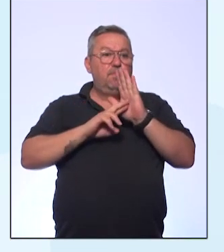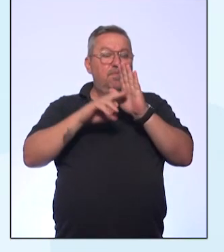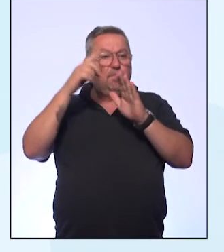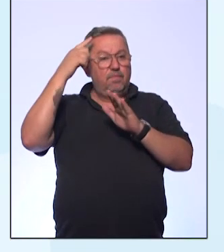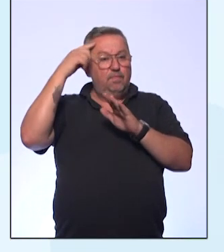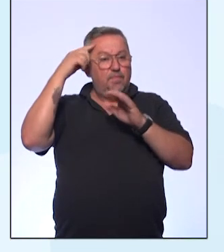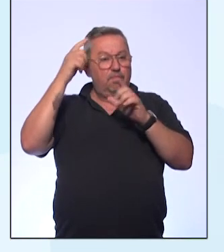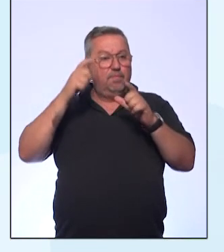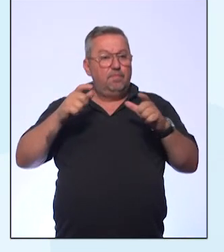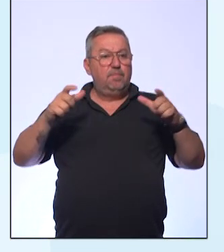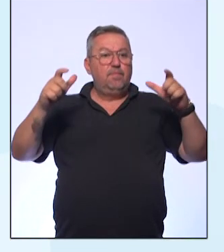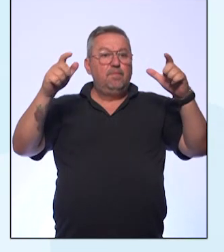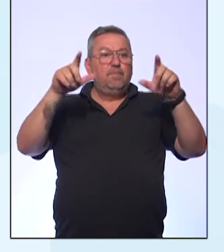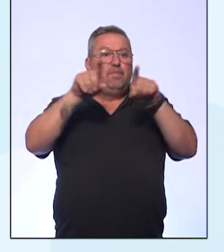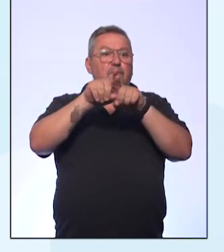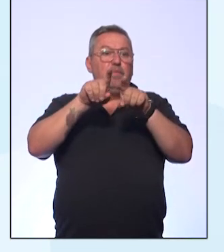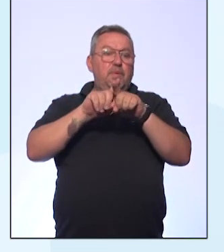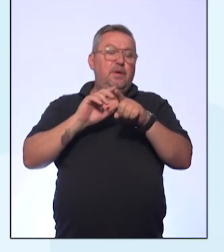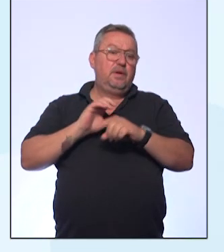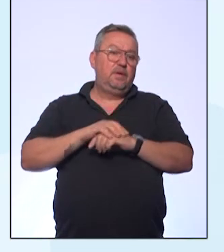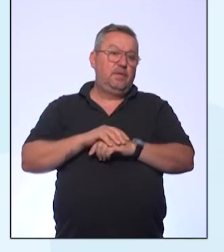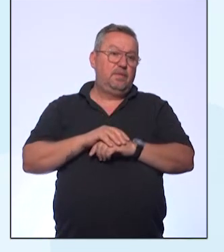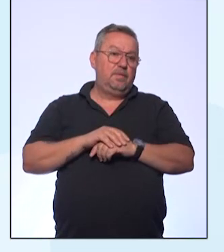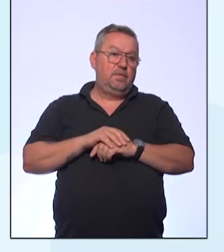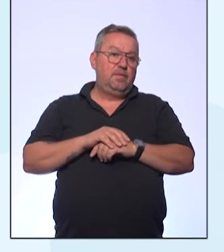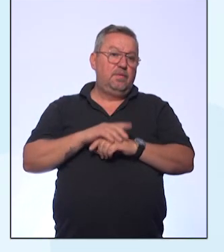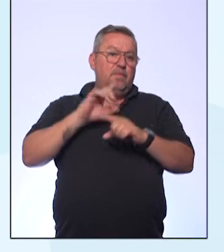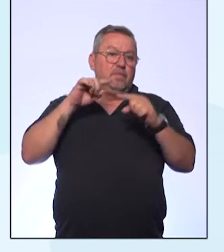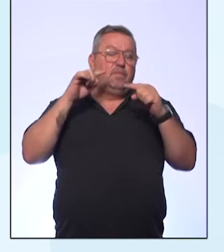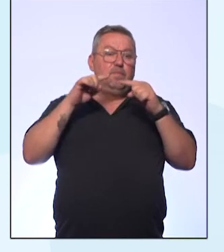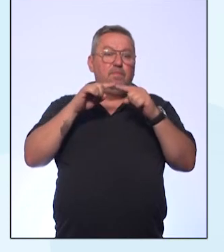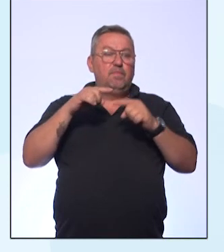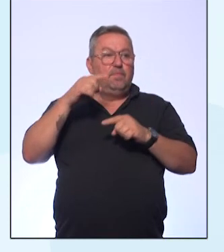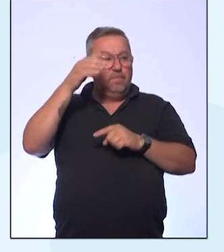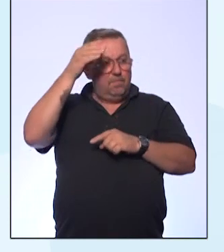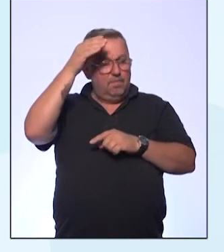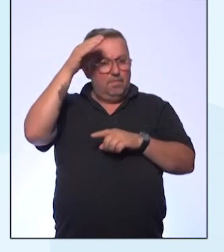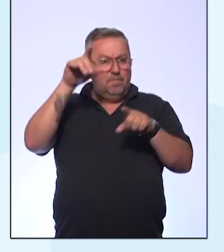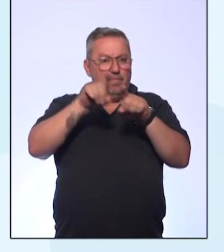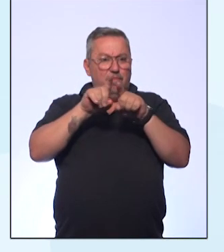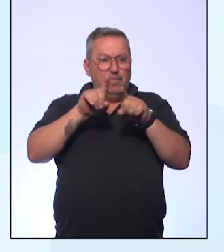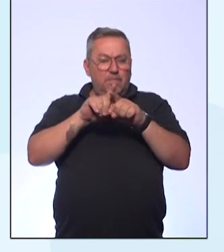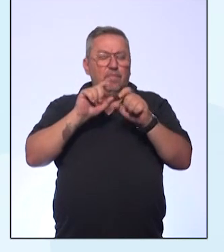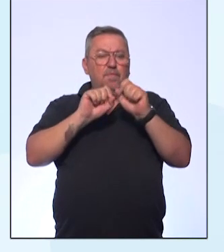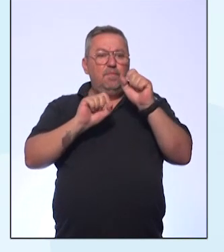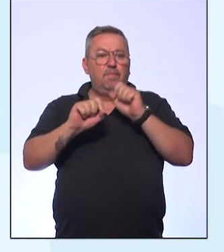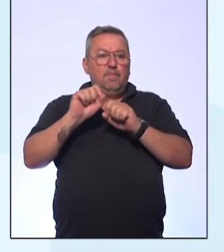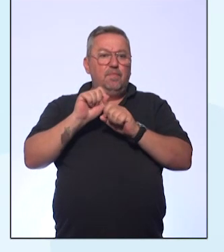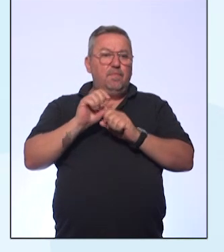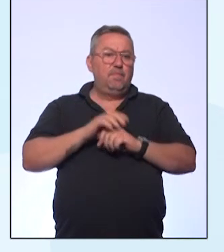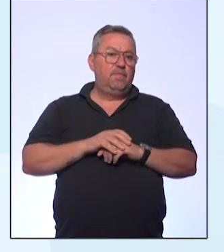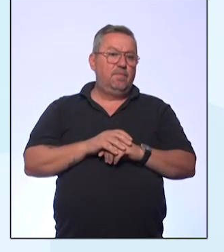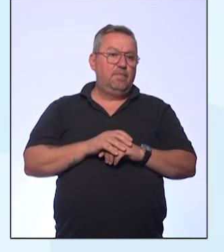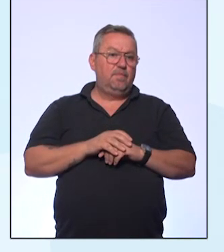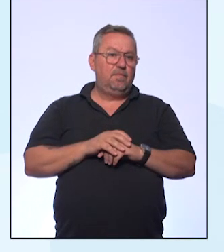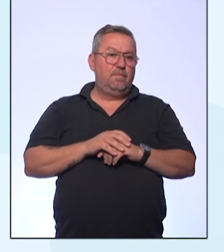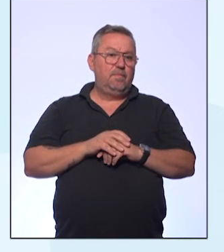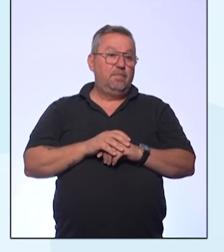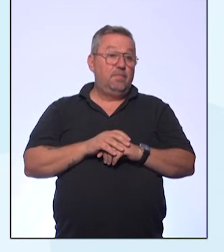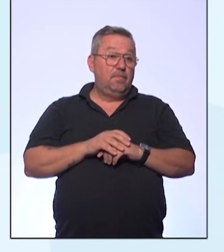pensamento espacial, e está ligada aos objetos de conhecimento, integração mundial e suas